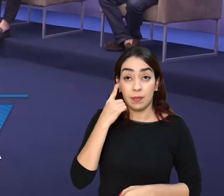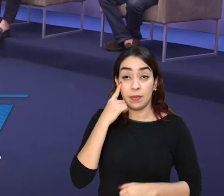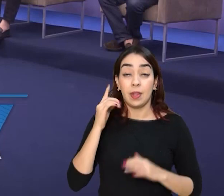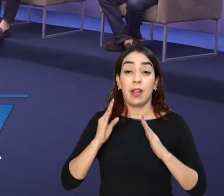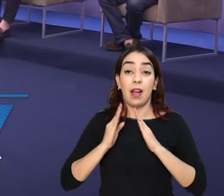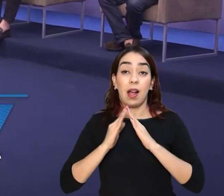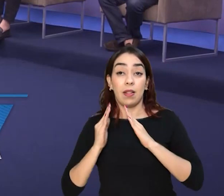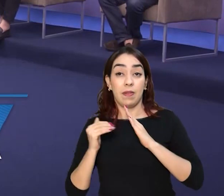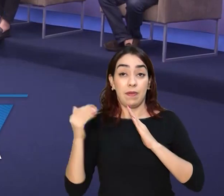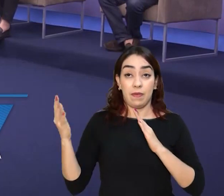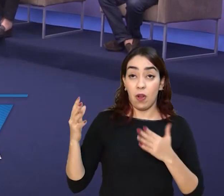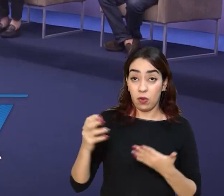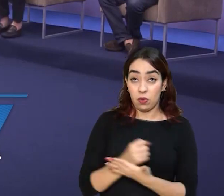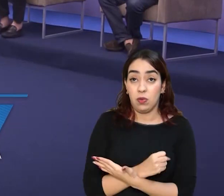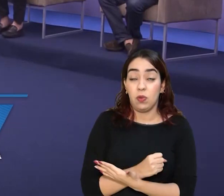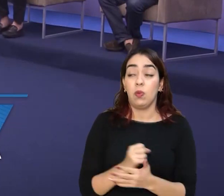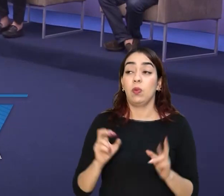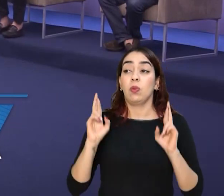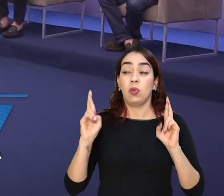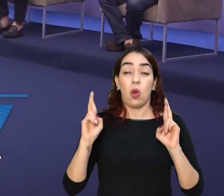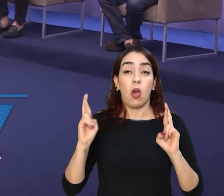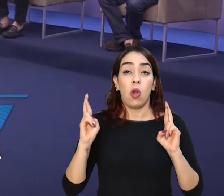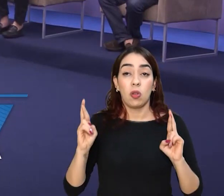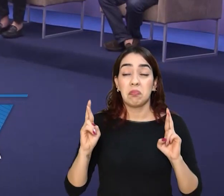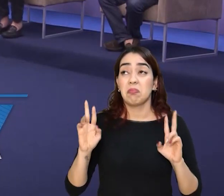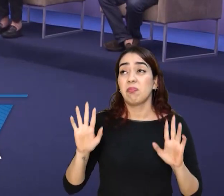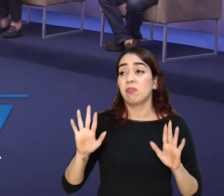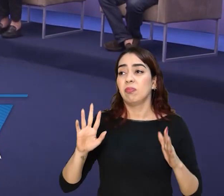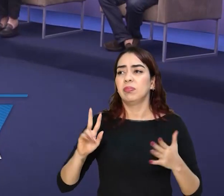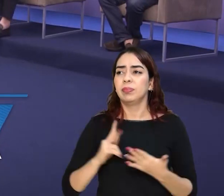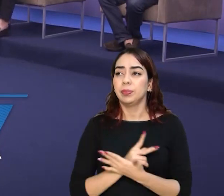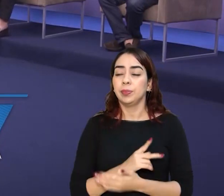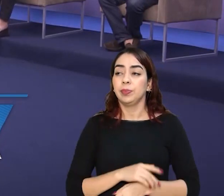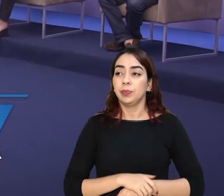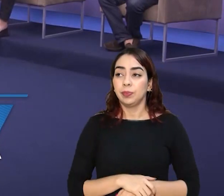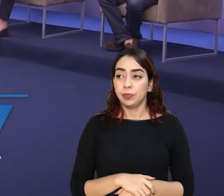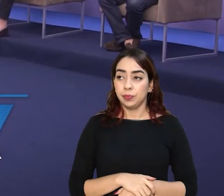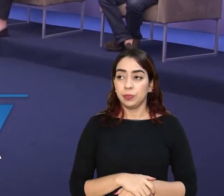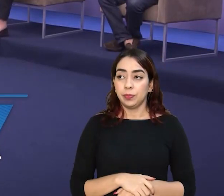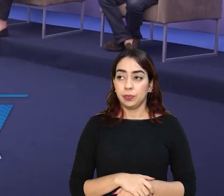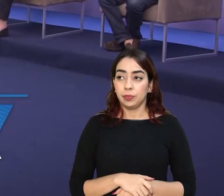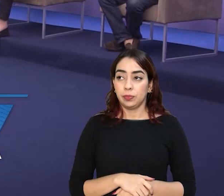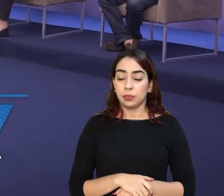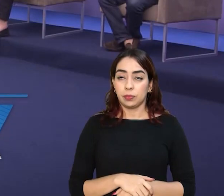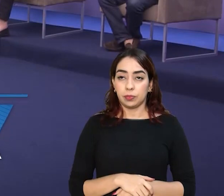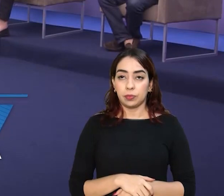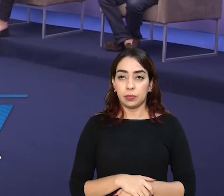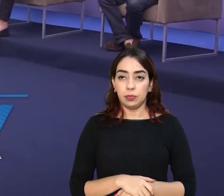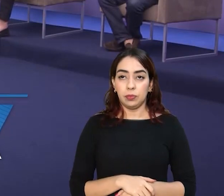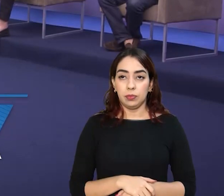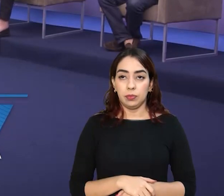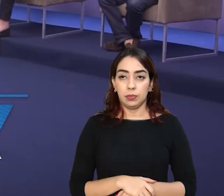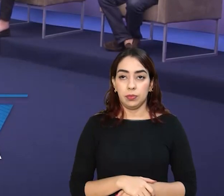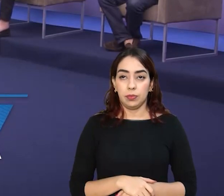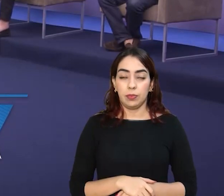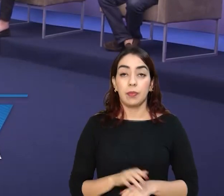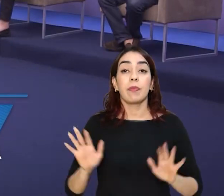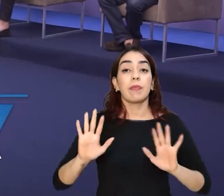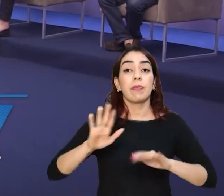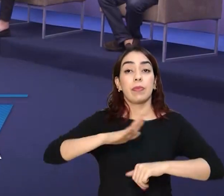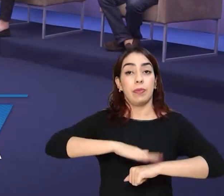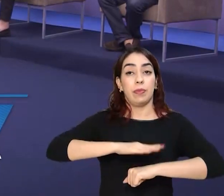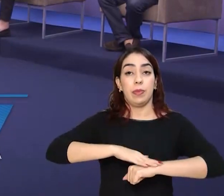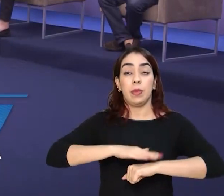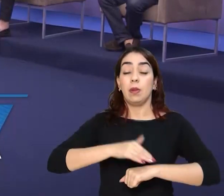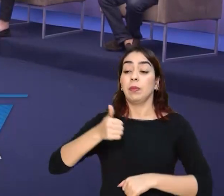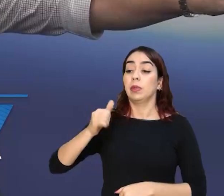Mas não lá, é um jogo que todo mundo esperava uma vitória e não saiu. Mas isso acontece, isso vai acontecer. Mas tem só um detalhe. Mas tem esses detalhes. O tempo passou, mas rapidamente,